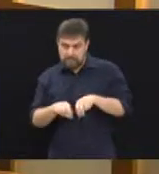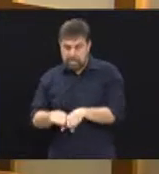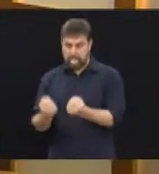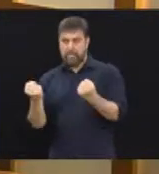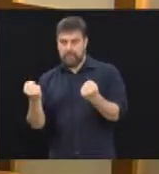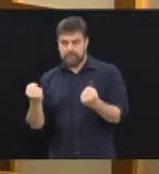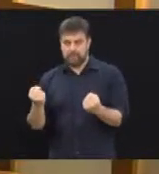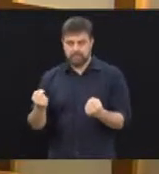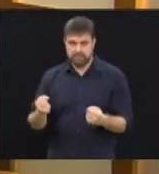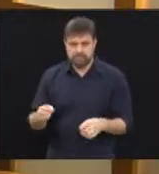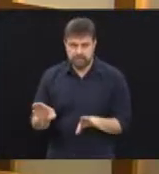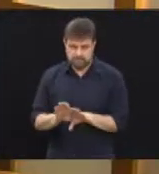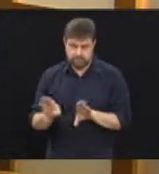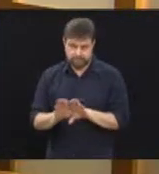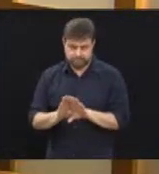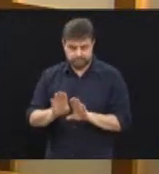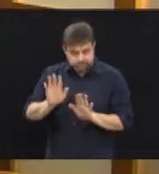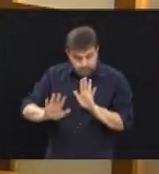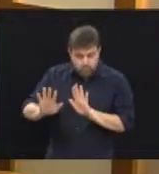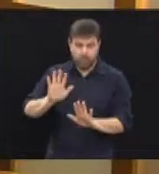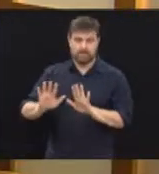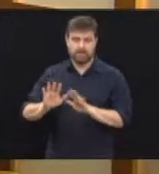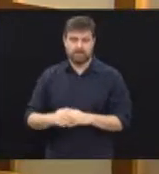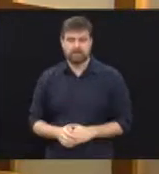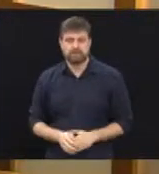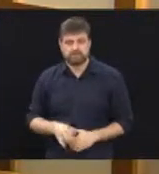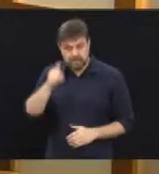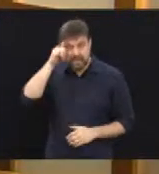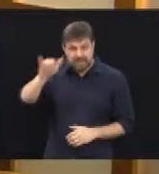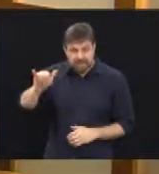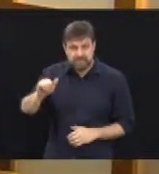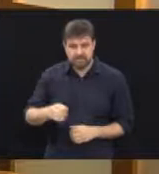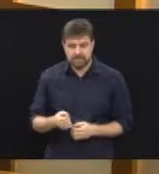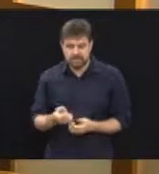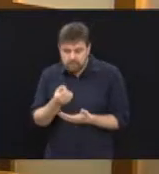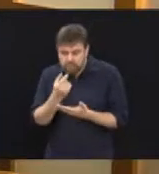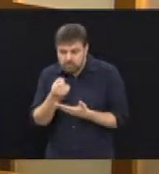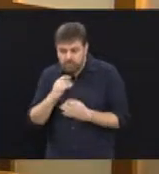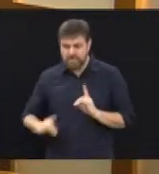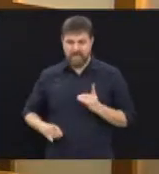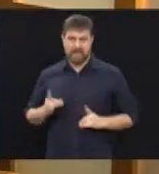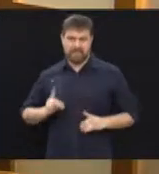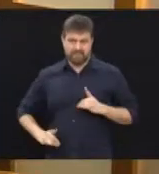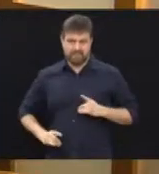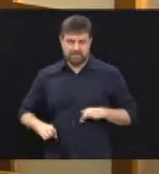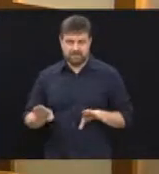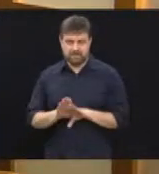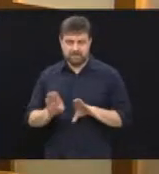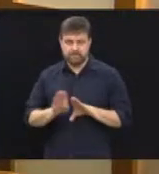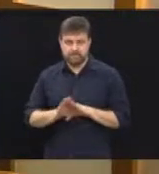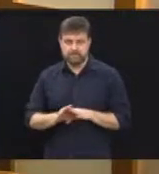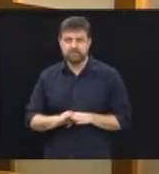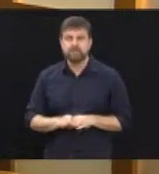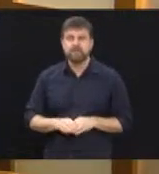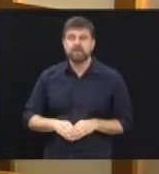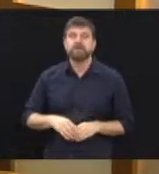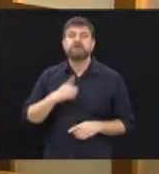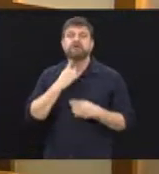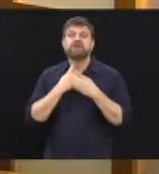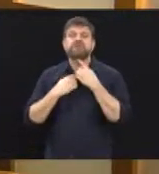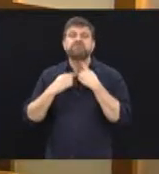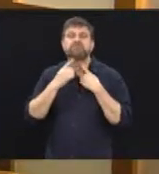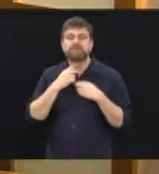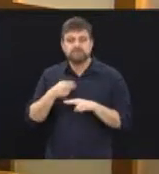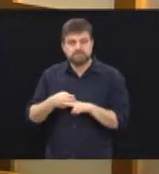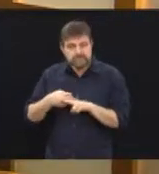uma fratura patológica. Uma outra coisa, melhora no perfil lipídico da mulher, ou seja, diminuindo